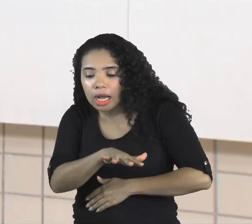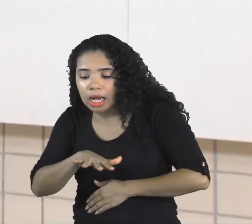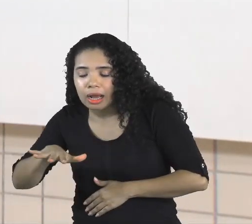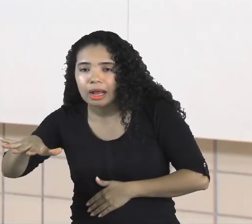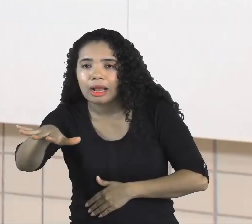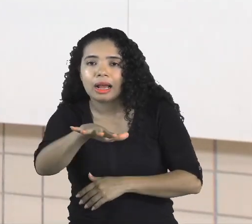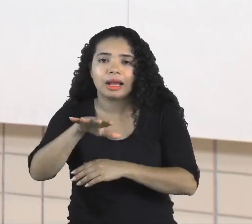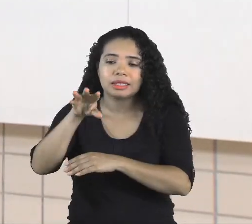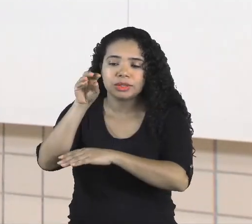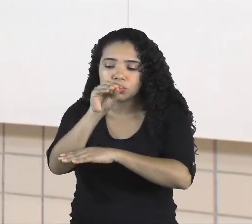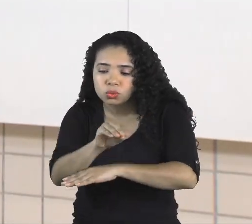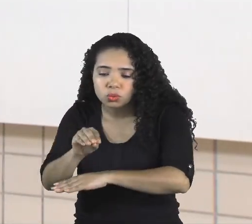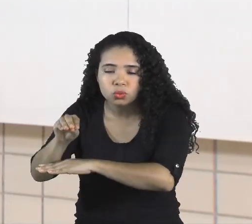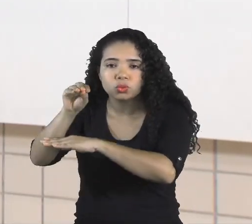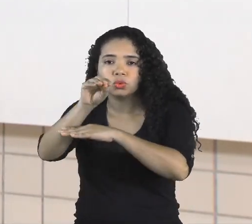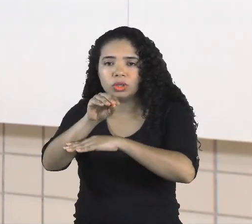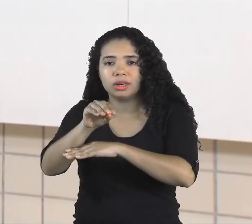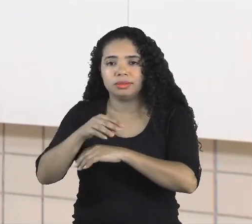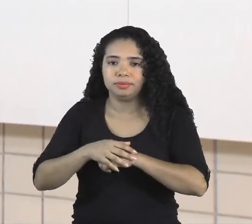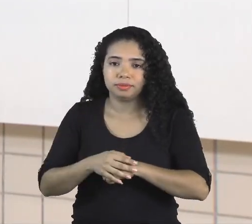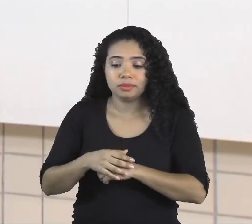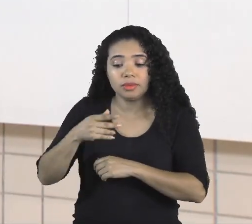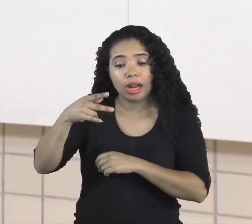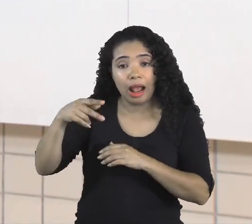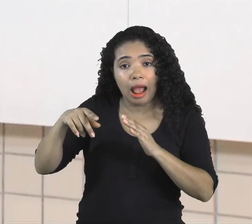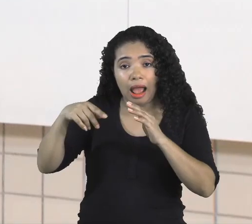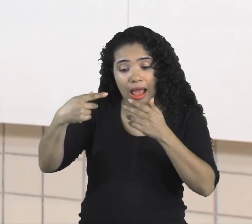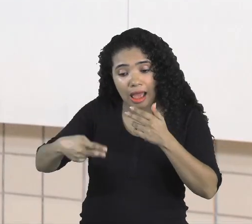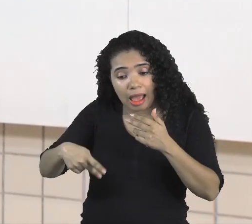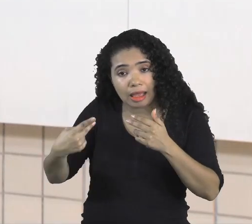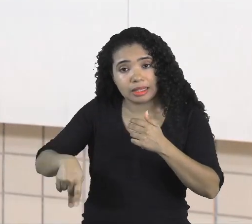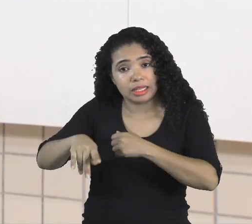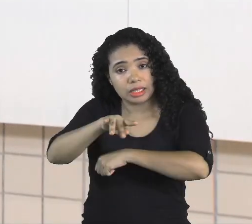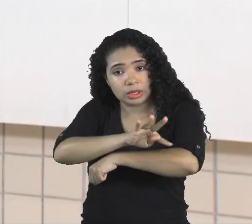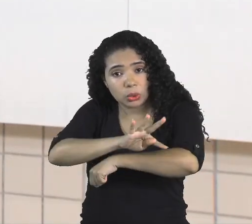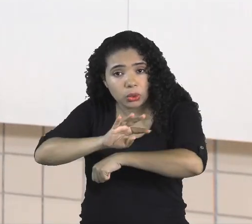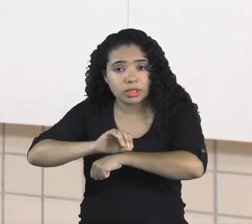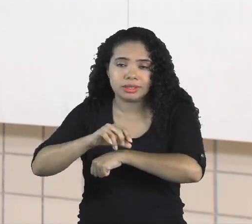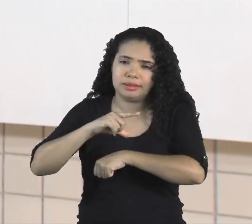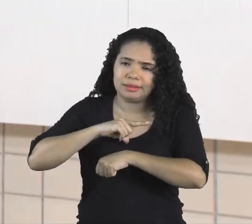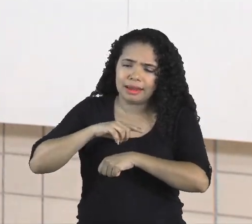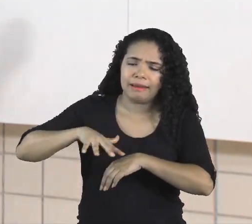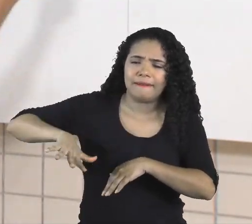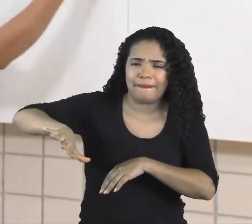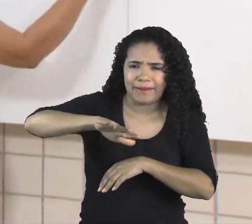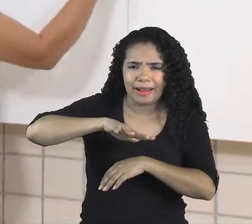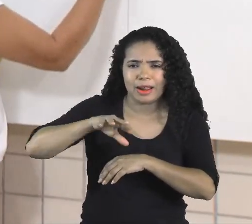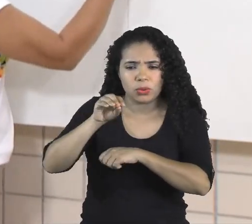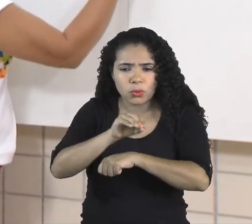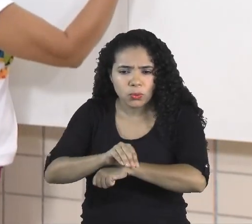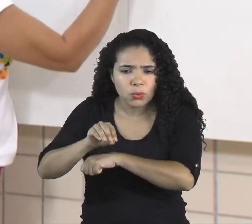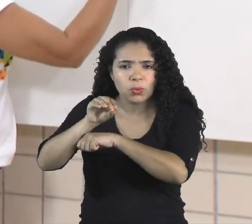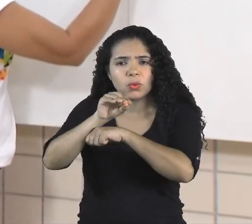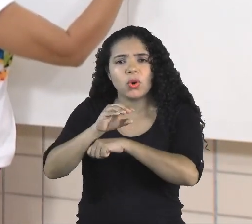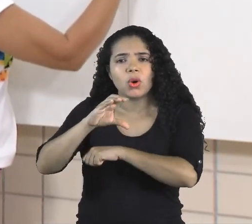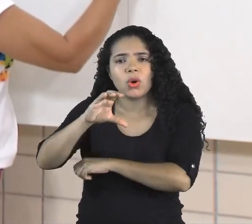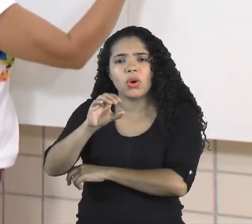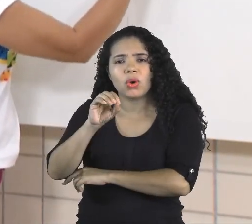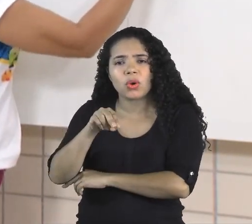conservação. Aqui no nosso estado nós temos muitas áreas de conservação, chamadas de, veja